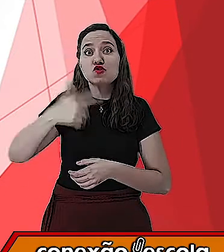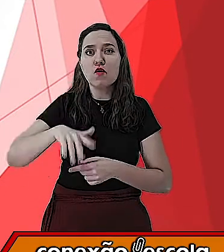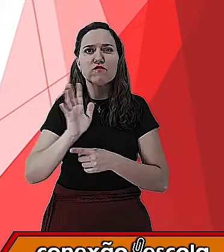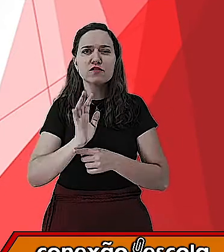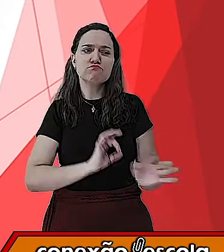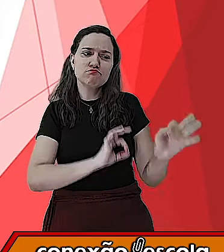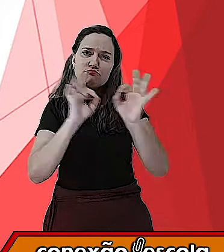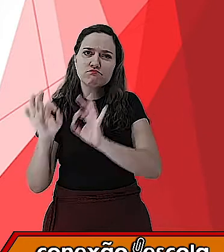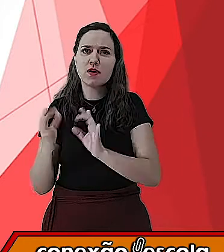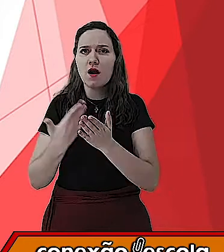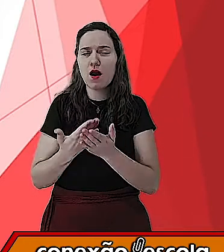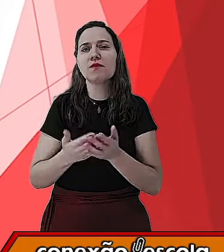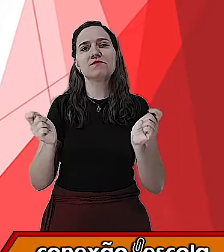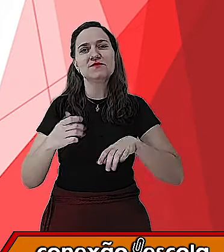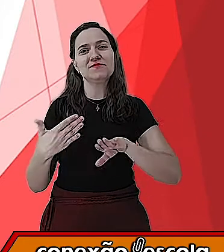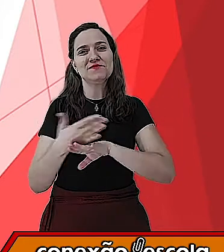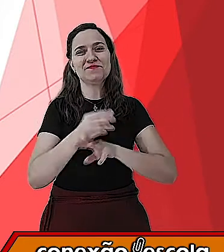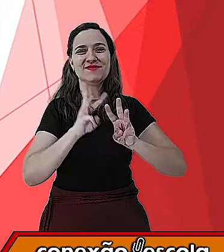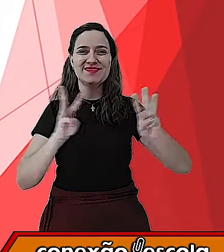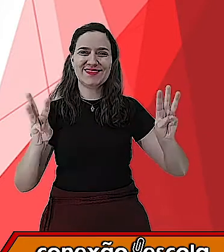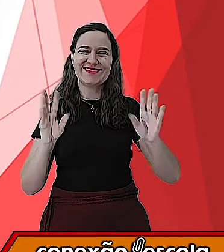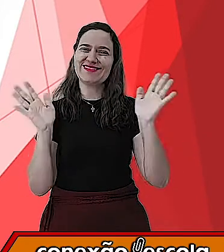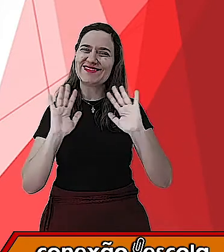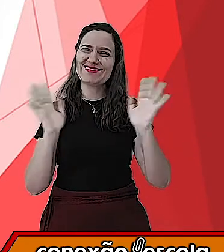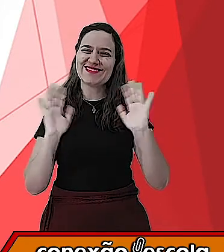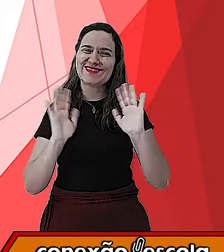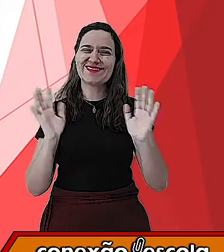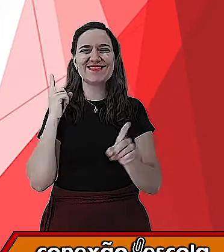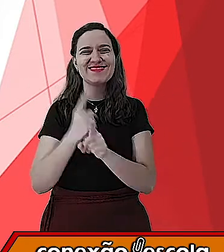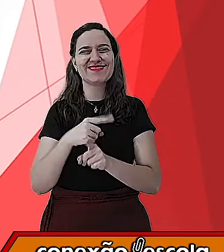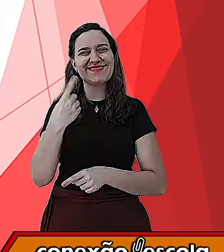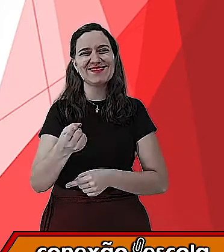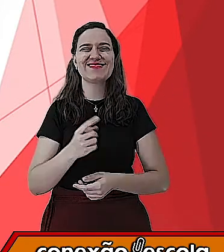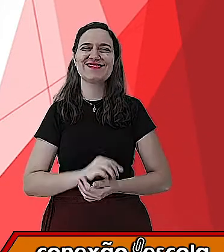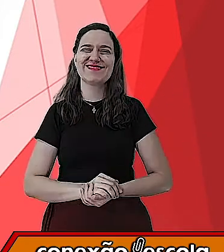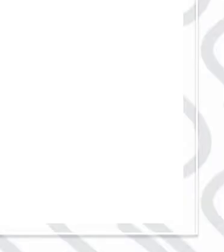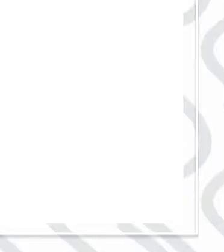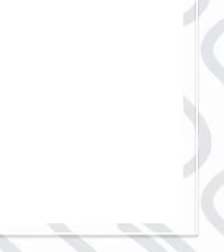outras aulinhas passadas, acesse o portal. Tchau, tchau, até a próxima!